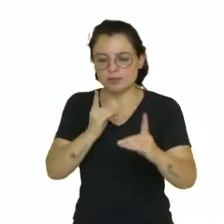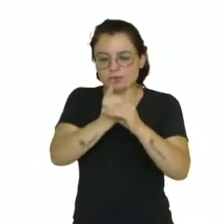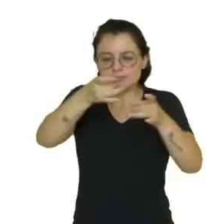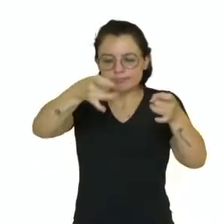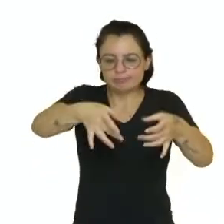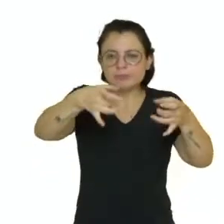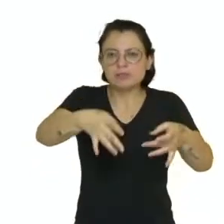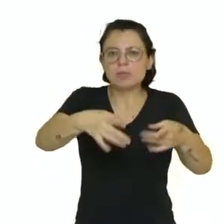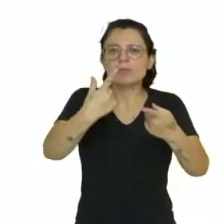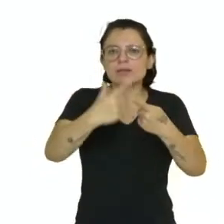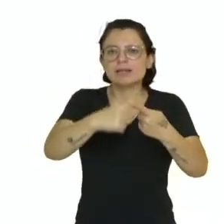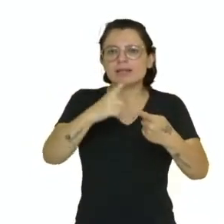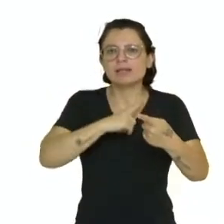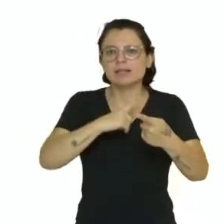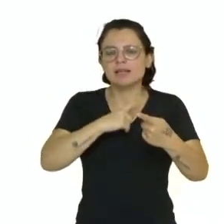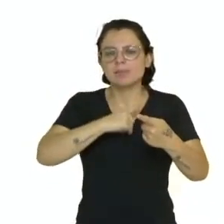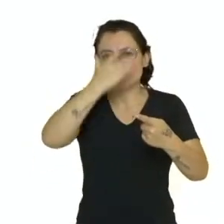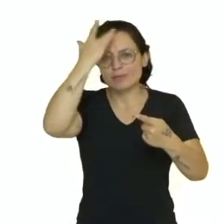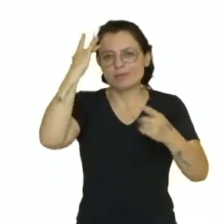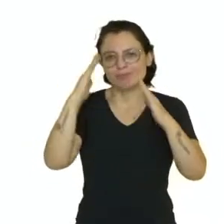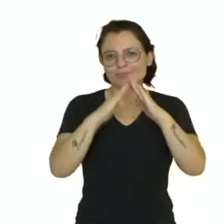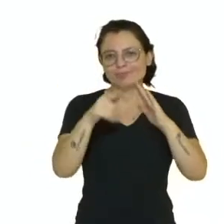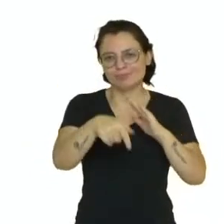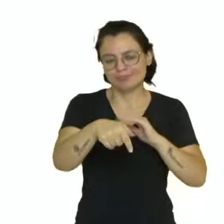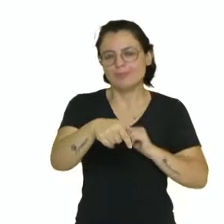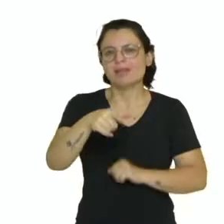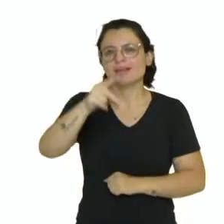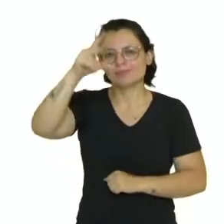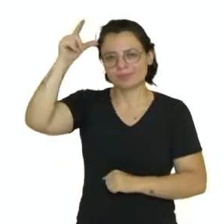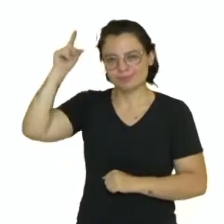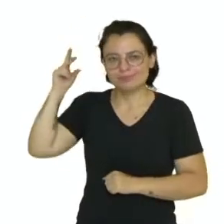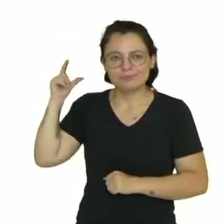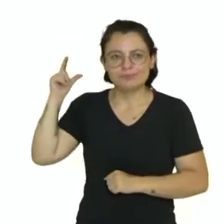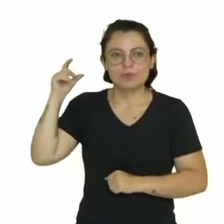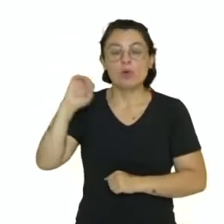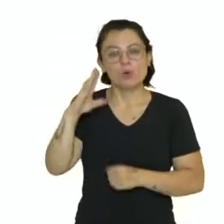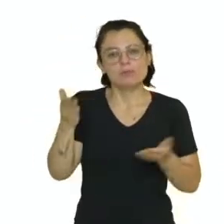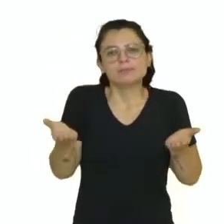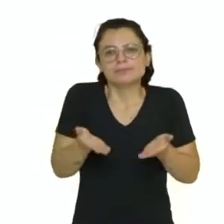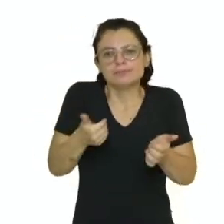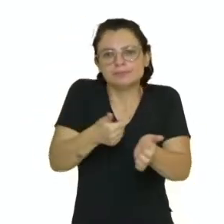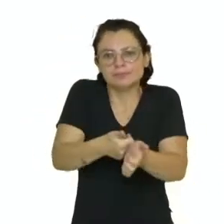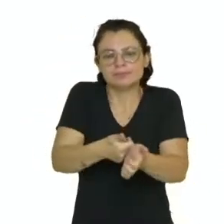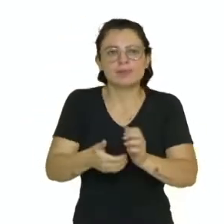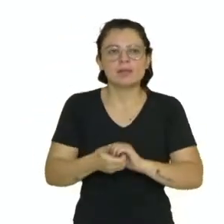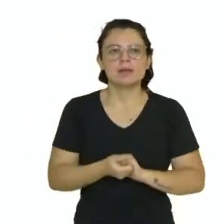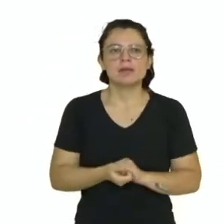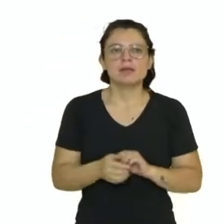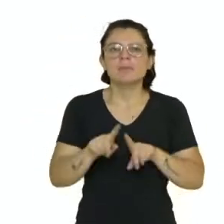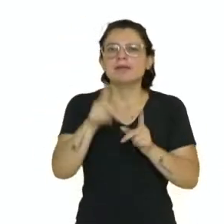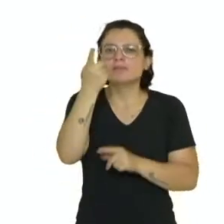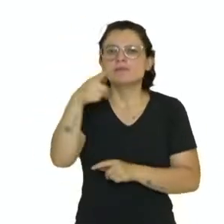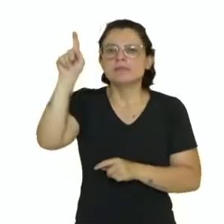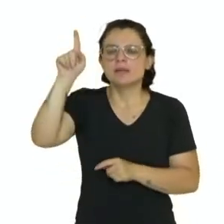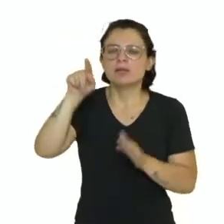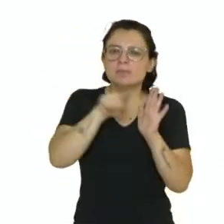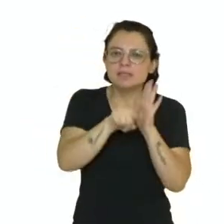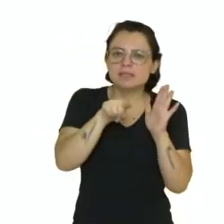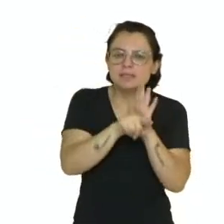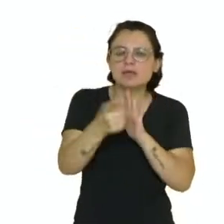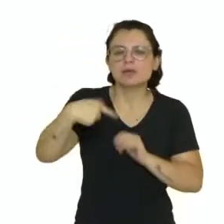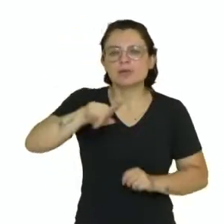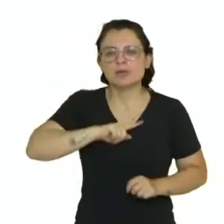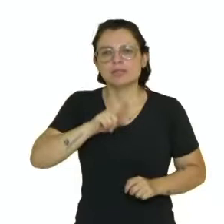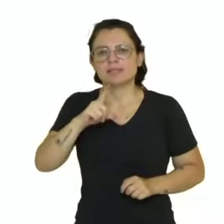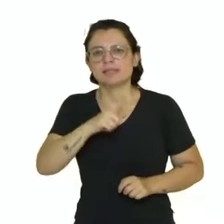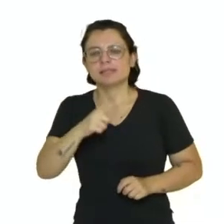humana, recente ou antiga, e que permitem, ao final de uma pesquisa científica, a